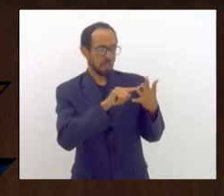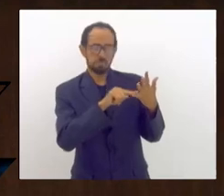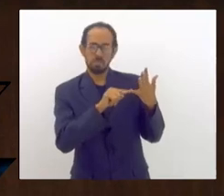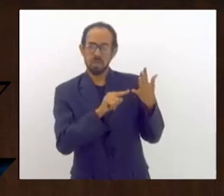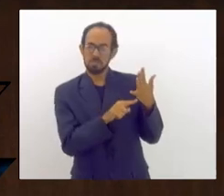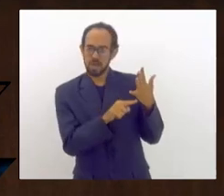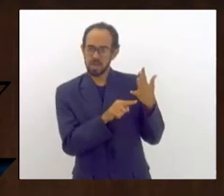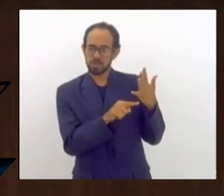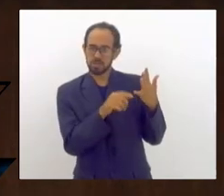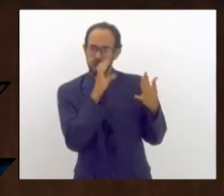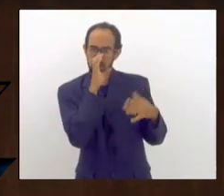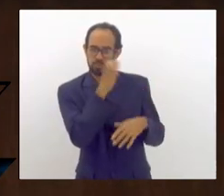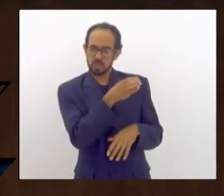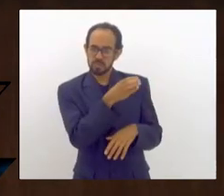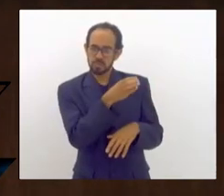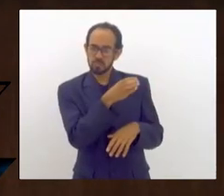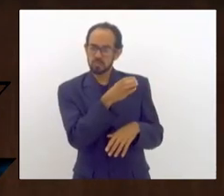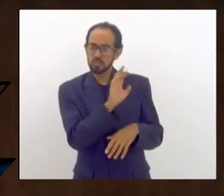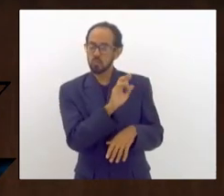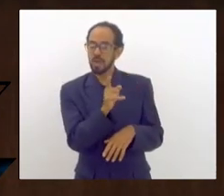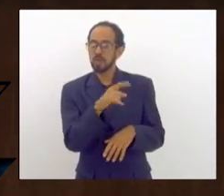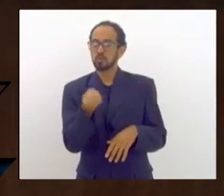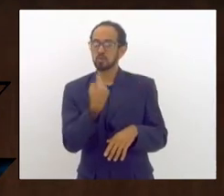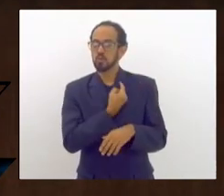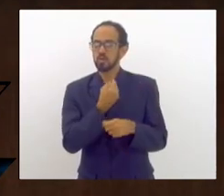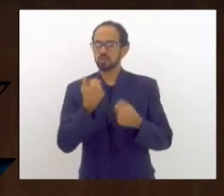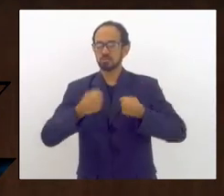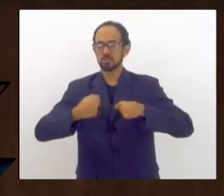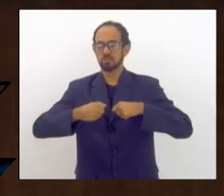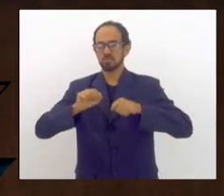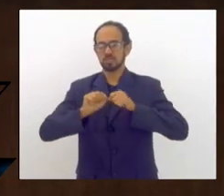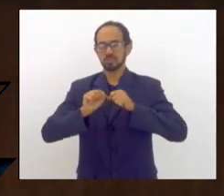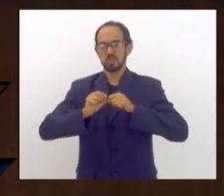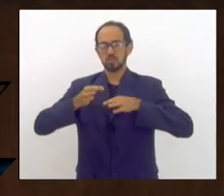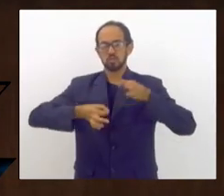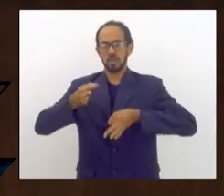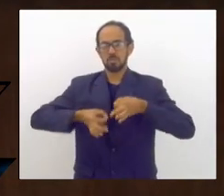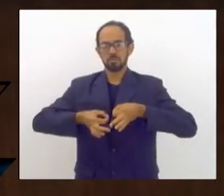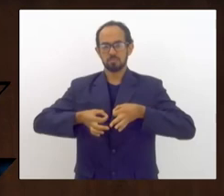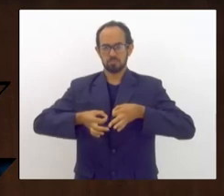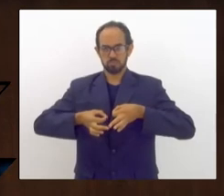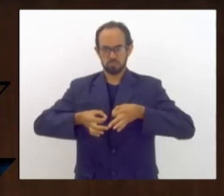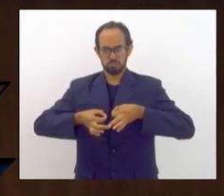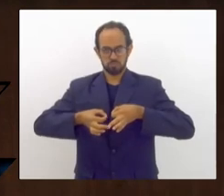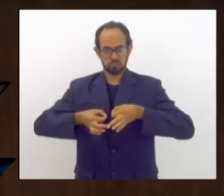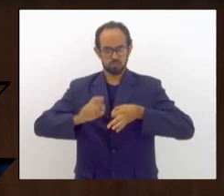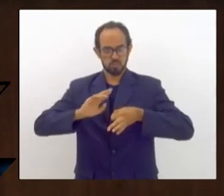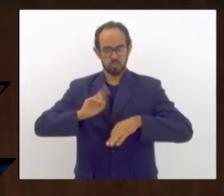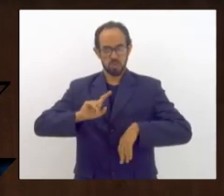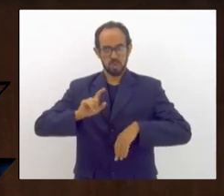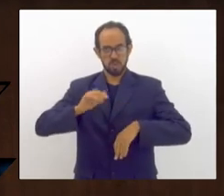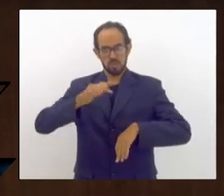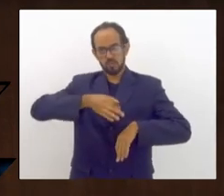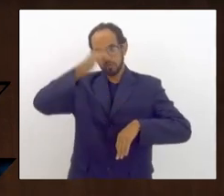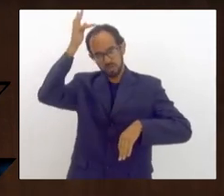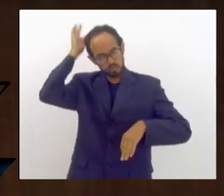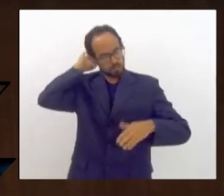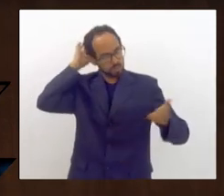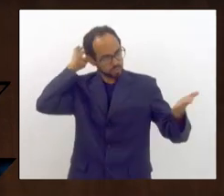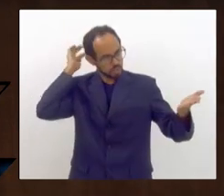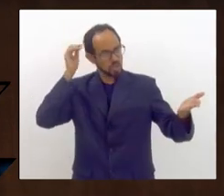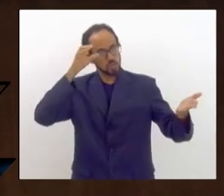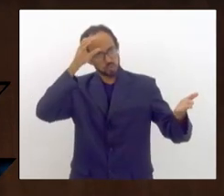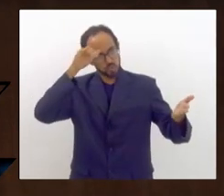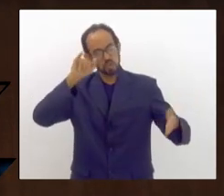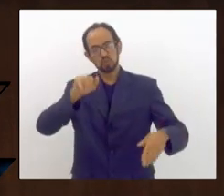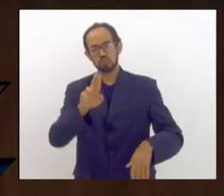teve acusações e tal, e tal. Não somos nós que temos que fazer um julgamento jurídico. Deputado Fred Pacheco, deputada Tia